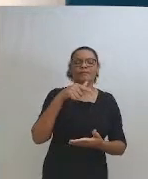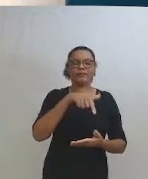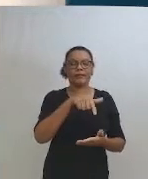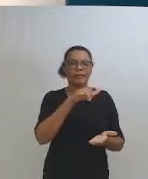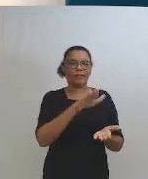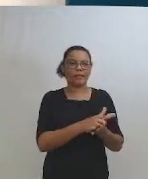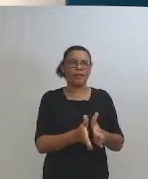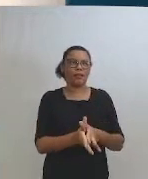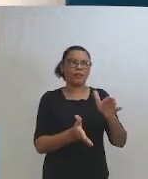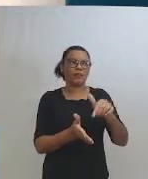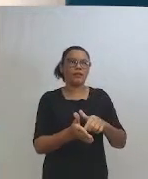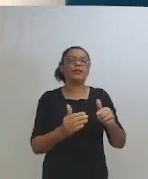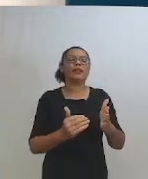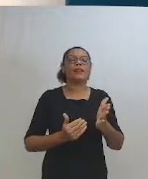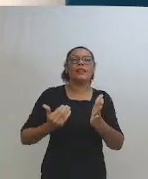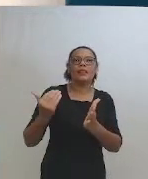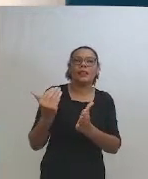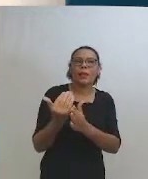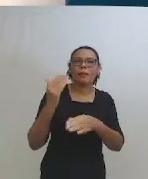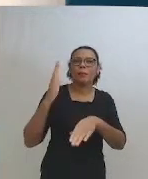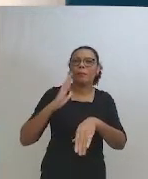excessos de prazo